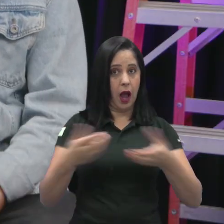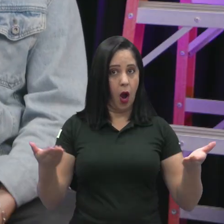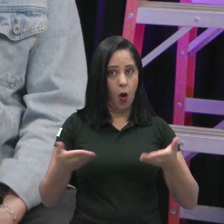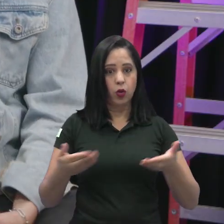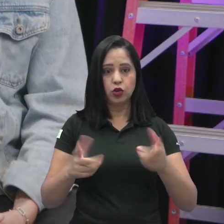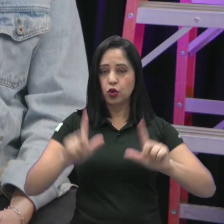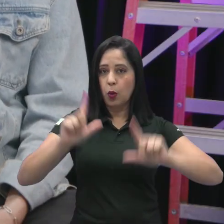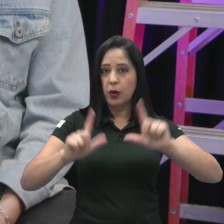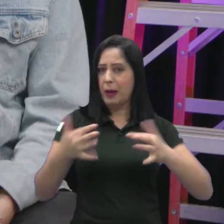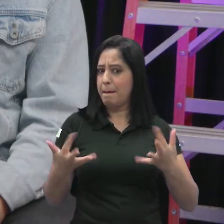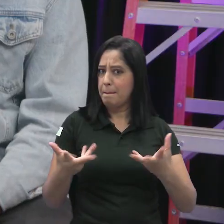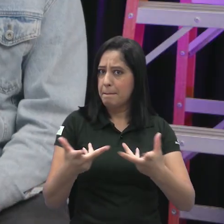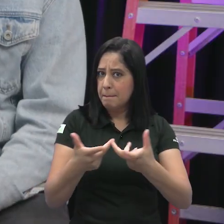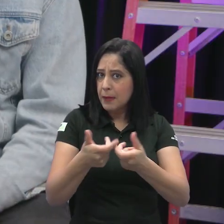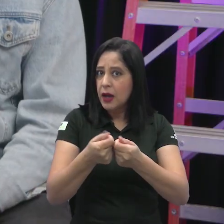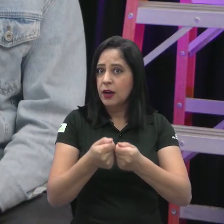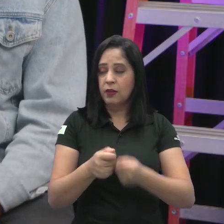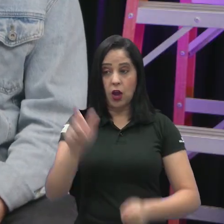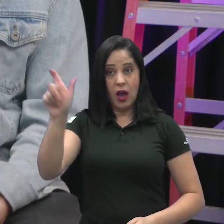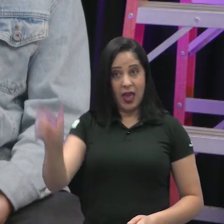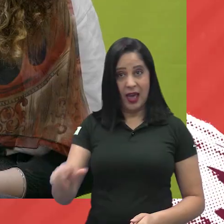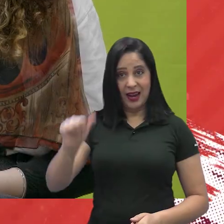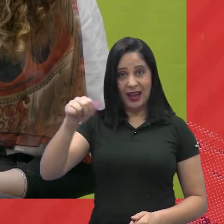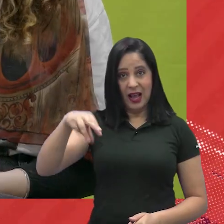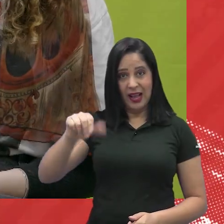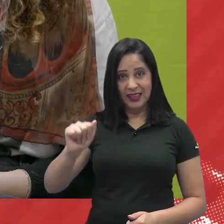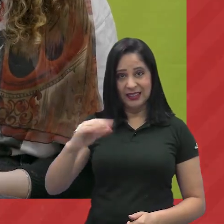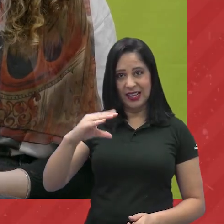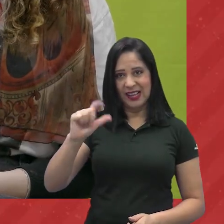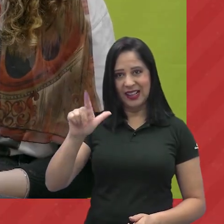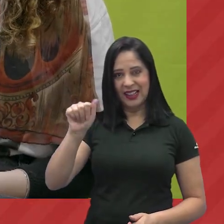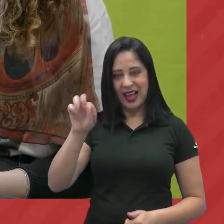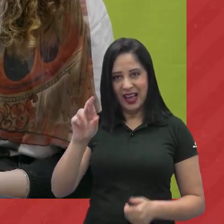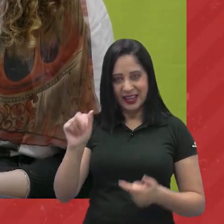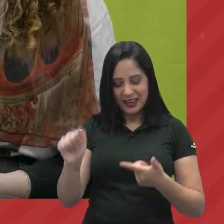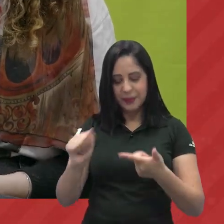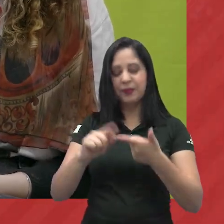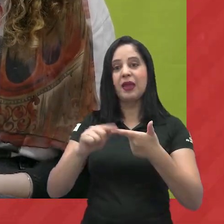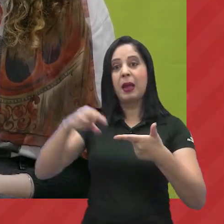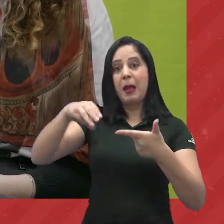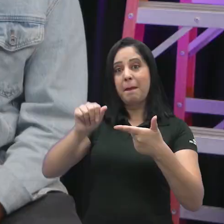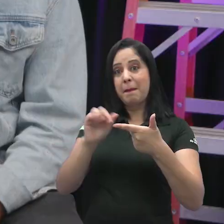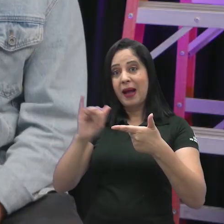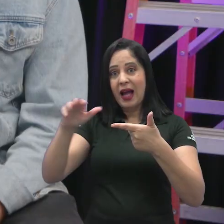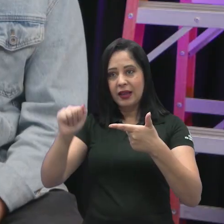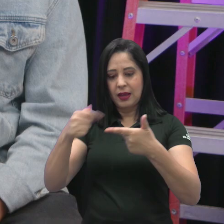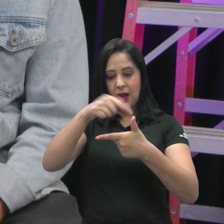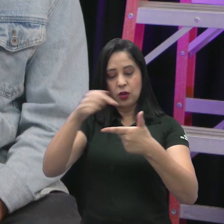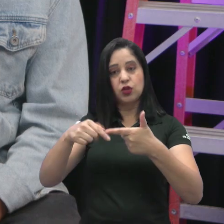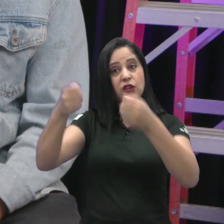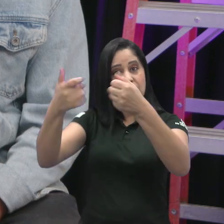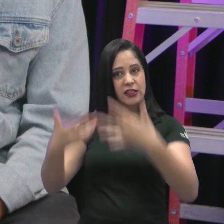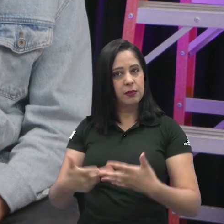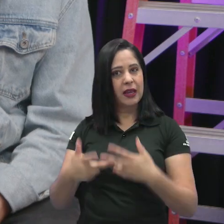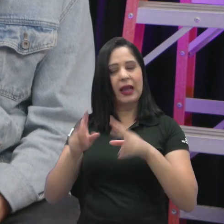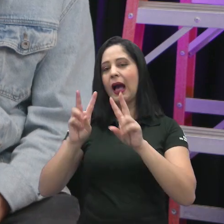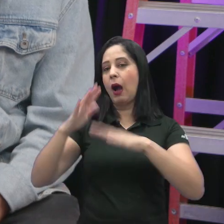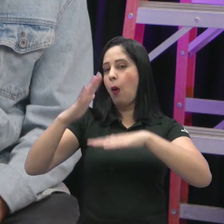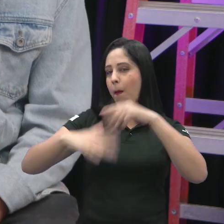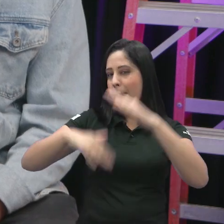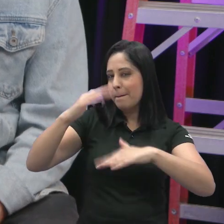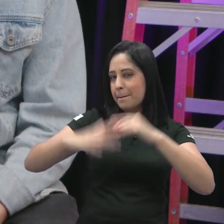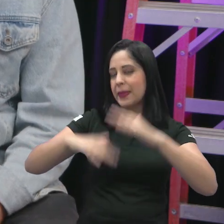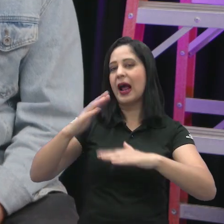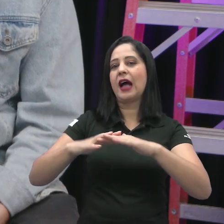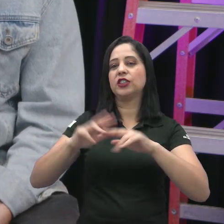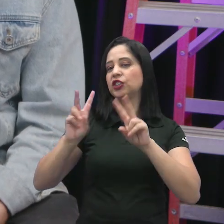Para começar, a gente recebe aqui no estúdio a Ana Clara e a Maria Elisa, que vão conversar com a gente sobre upcycling, uma prática que